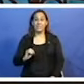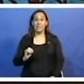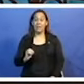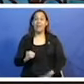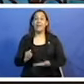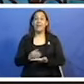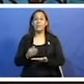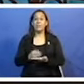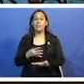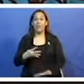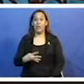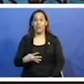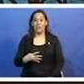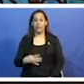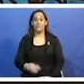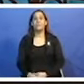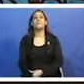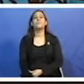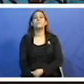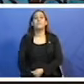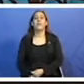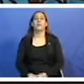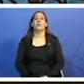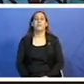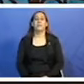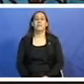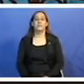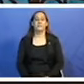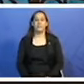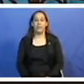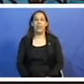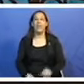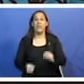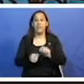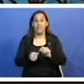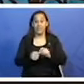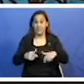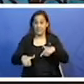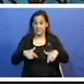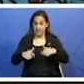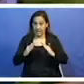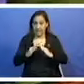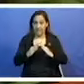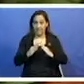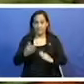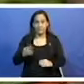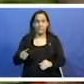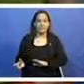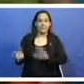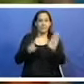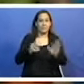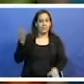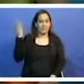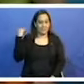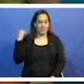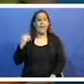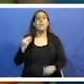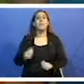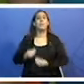apostila 4. Você tá aí com a sua, né? Buscou ela já, né? Fez a tarefa da semana passada, mandou a foto para